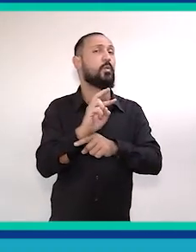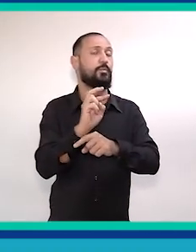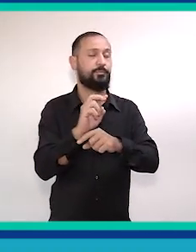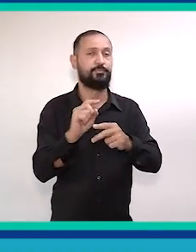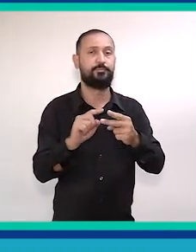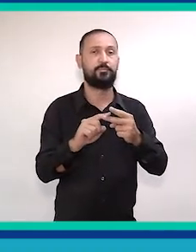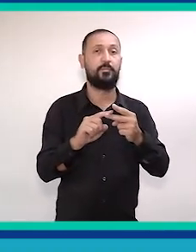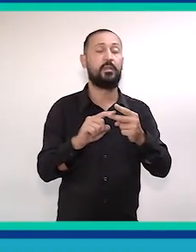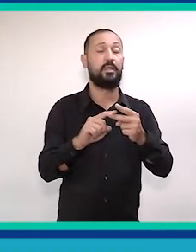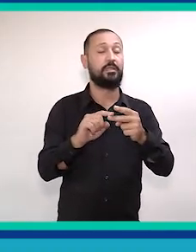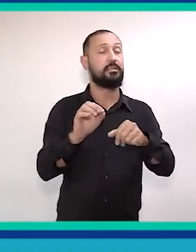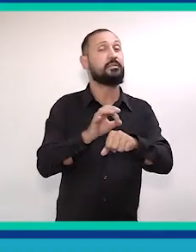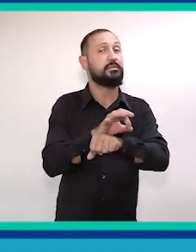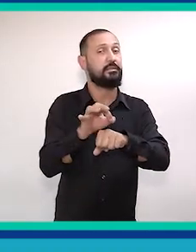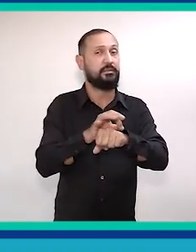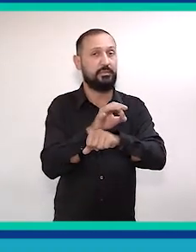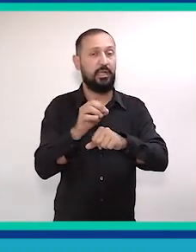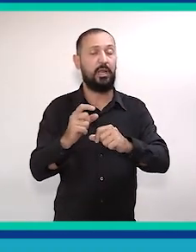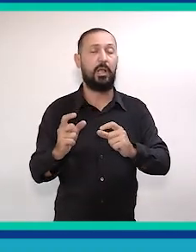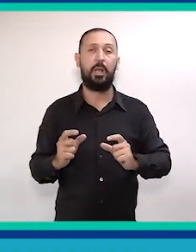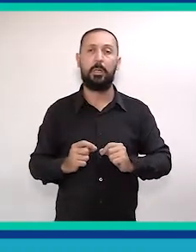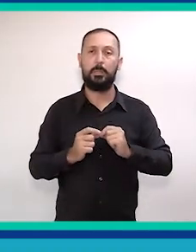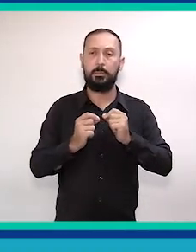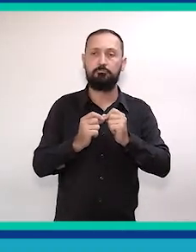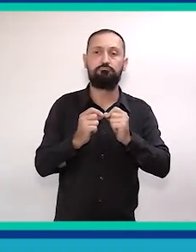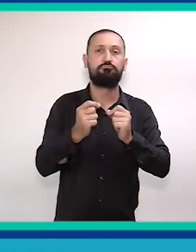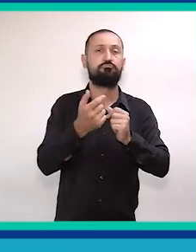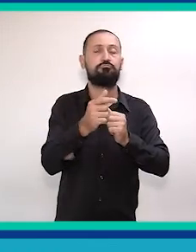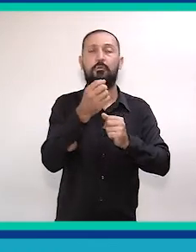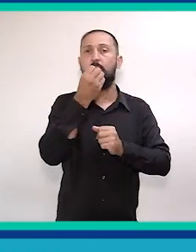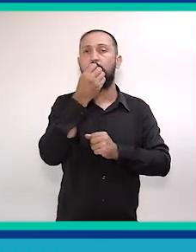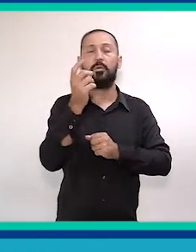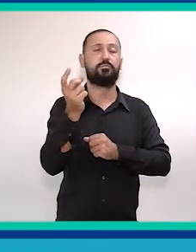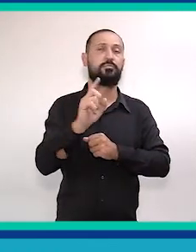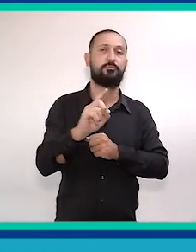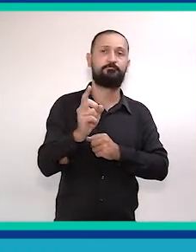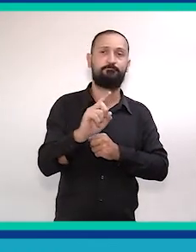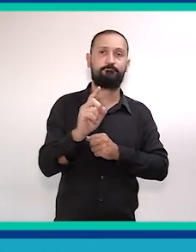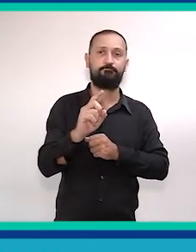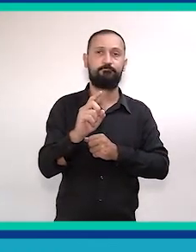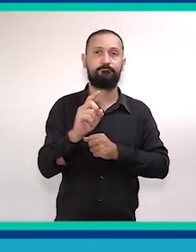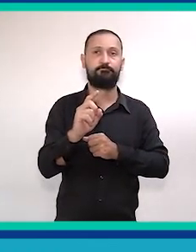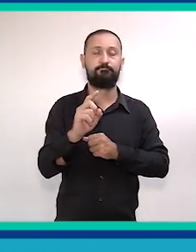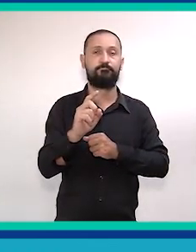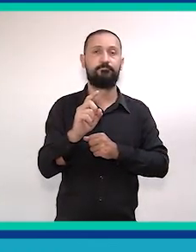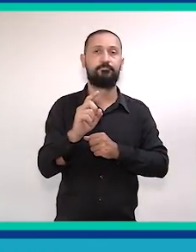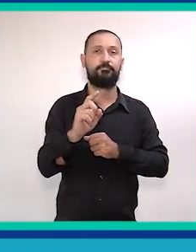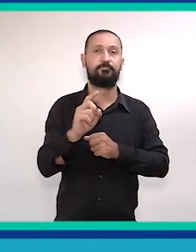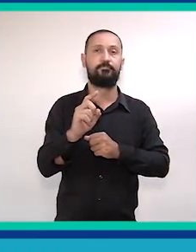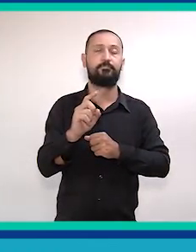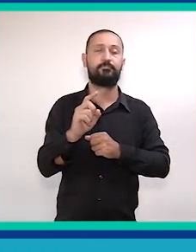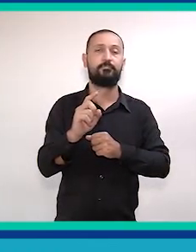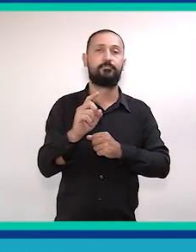células controles, nas células tumorais não apresentou uma atividade legal